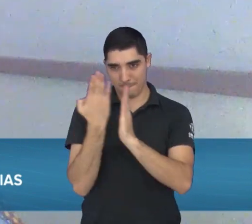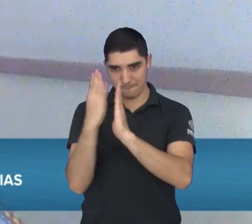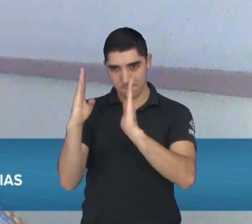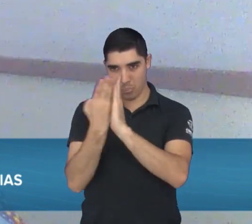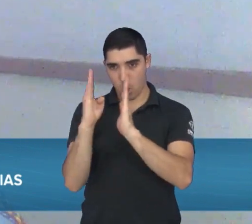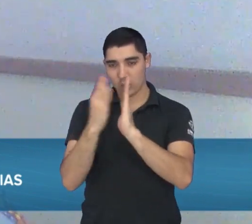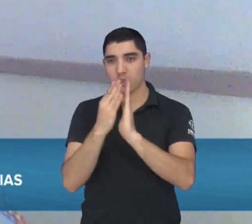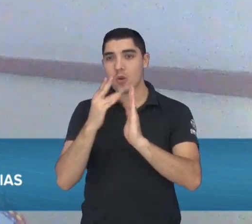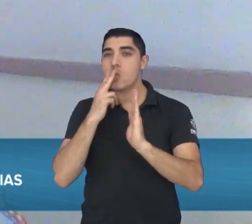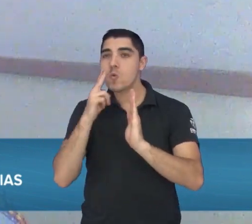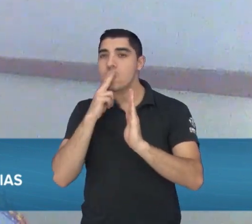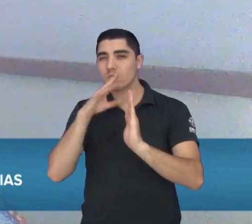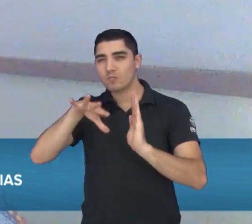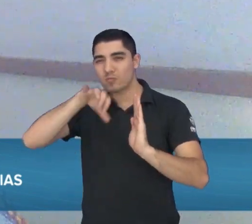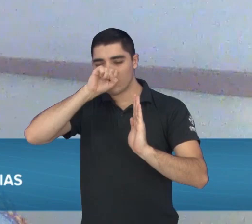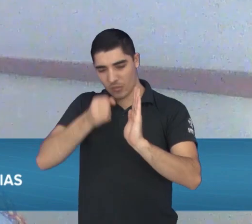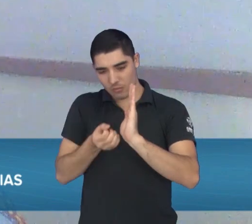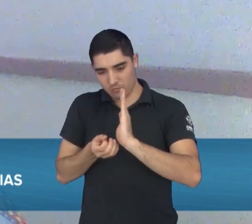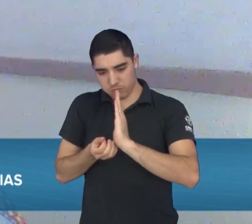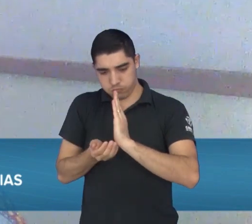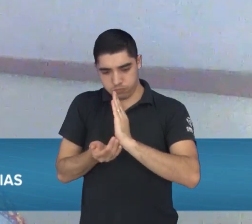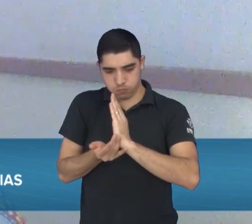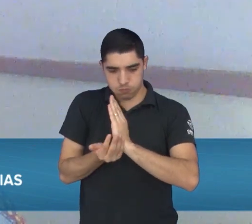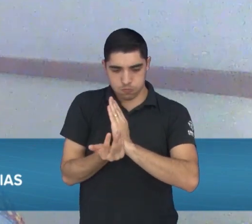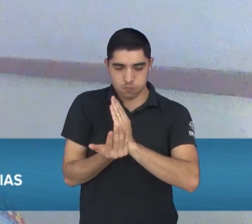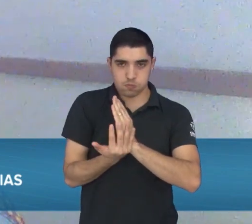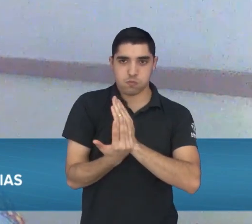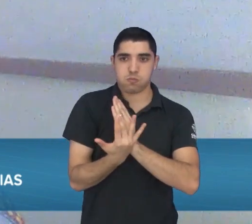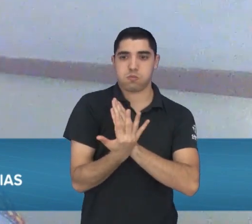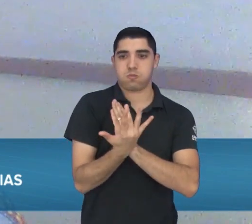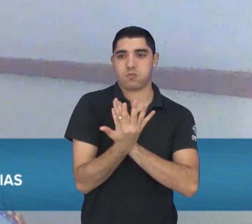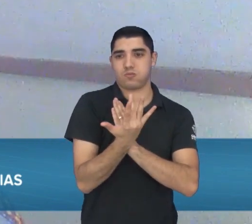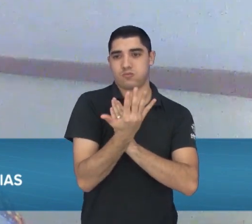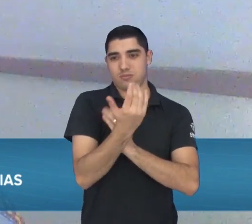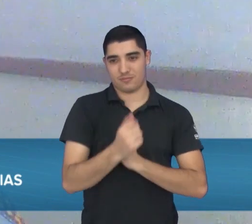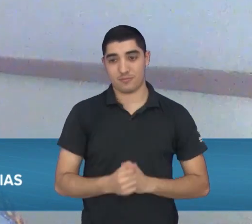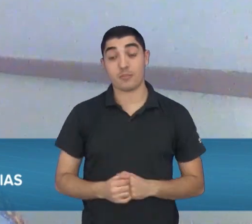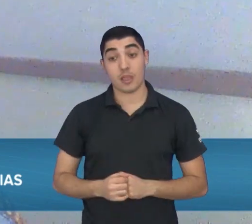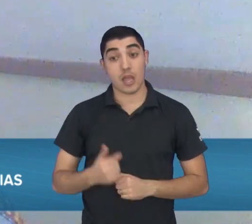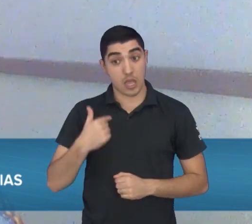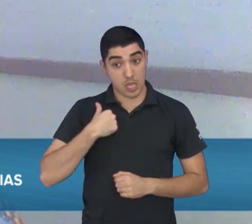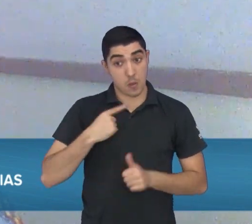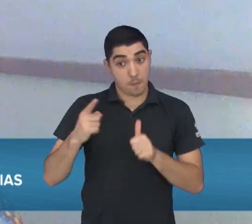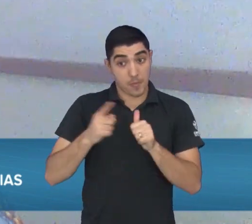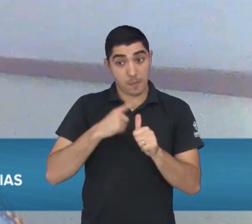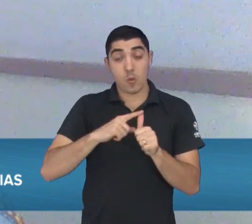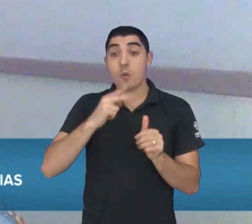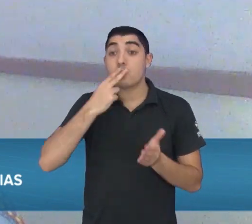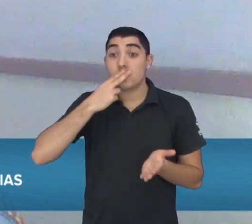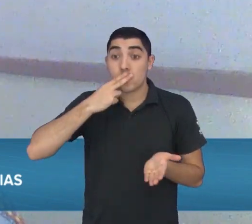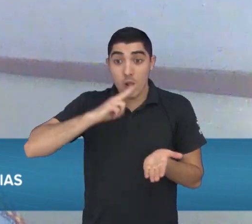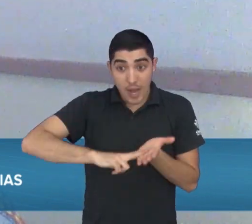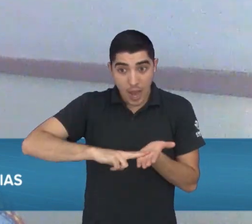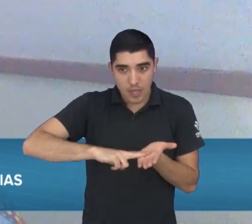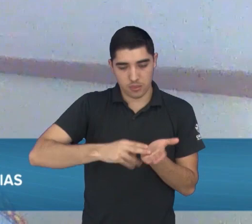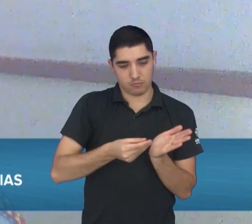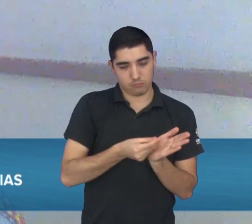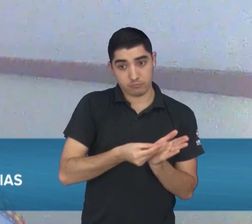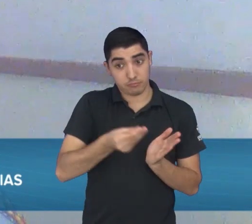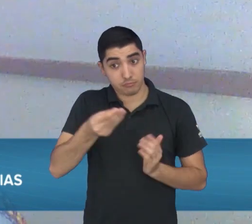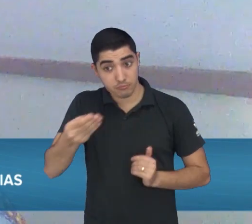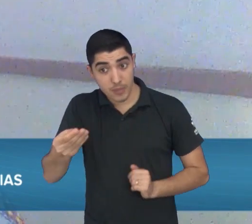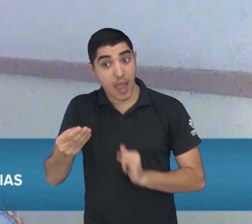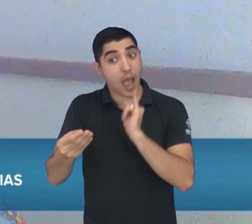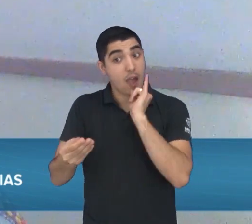vizinho. E primeiro eu envio uma carta informativa. Quando ainda